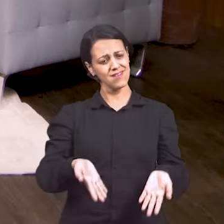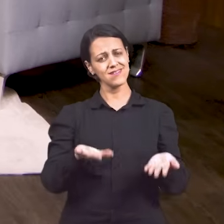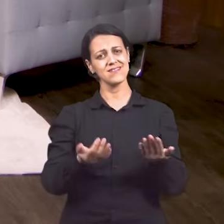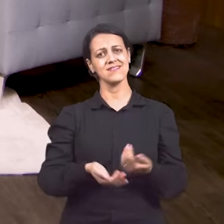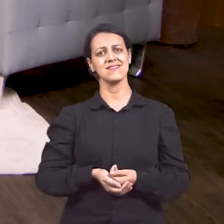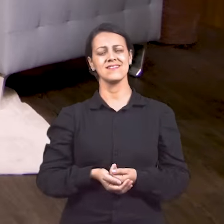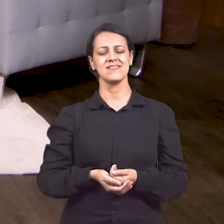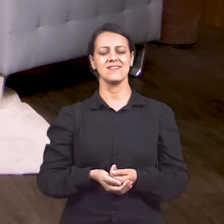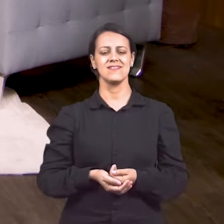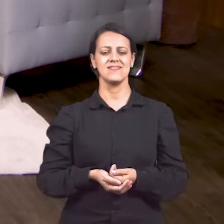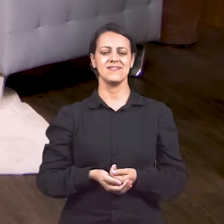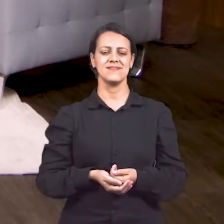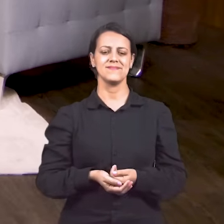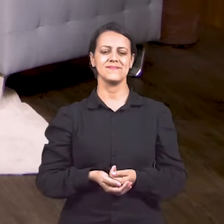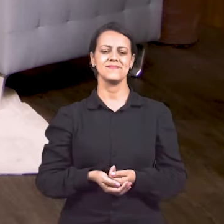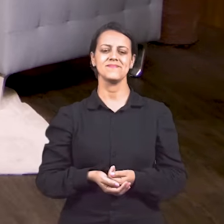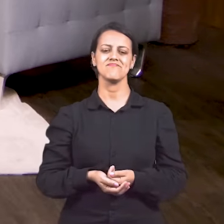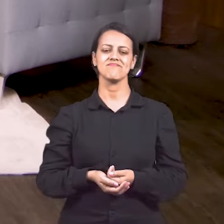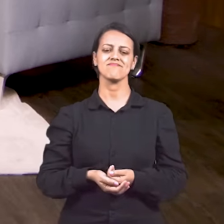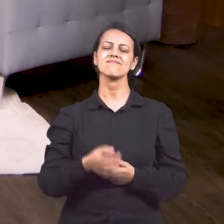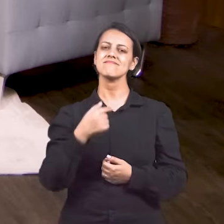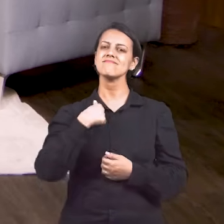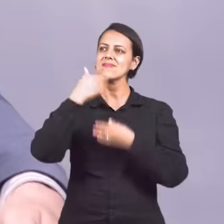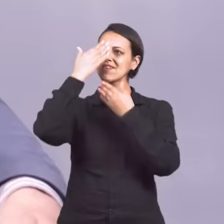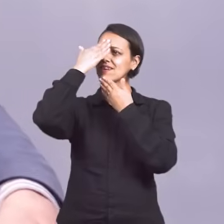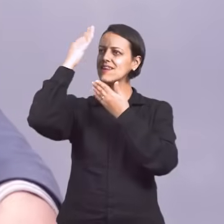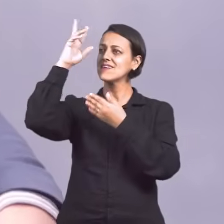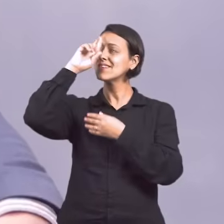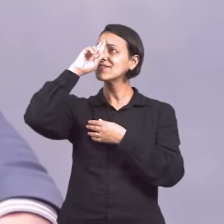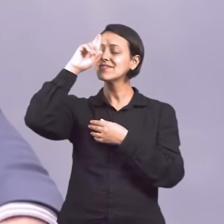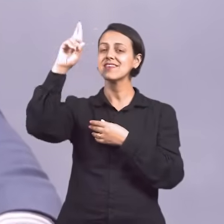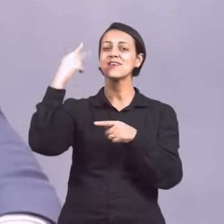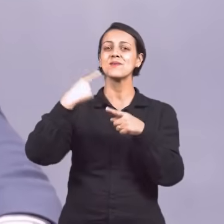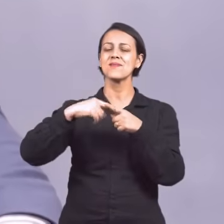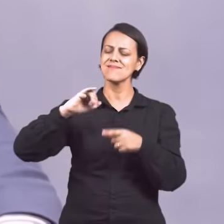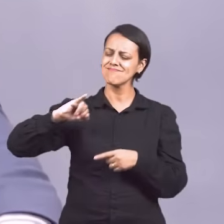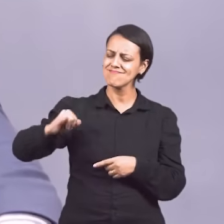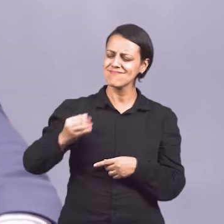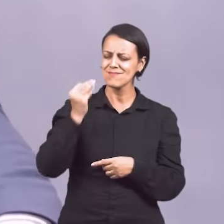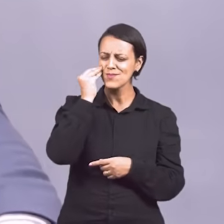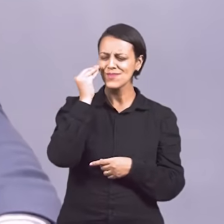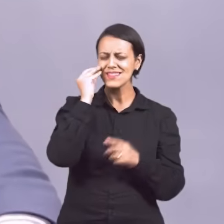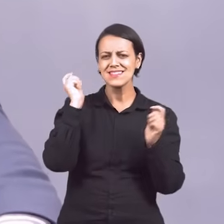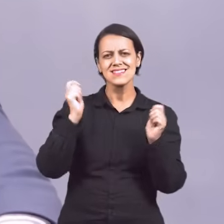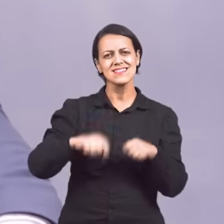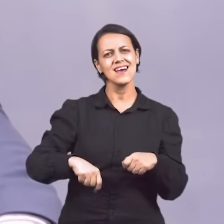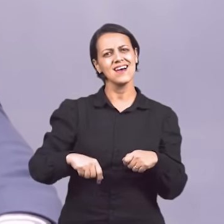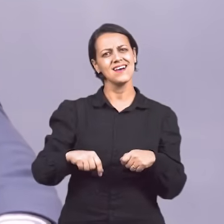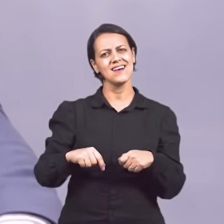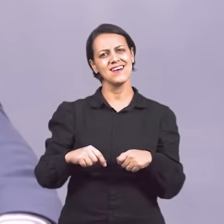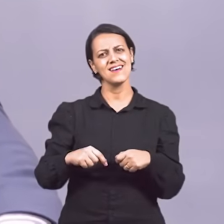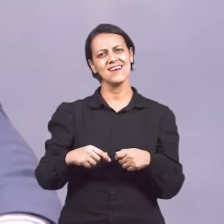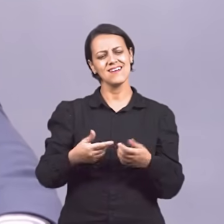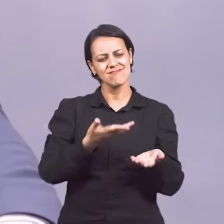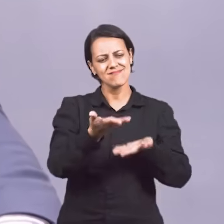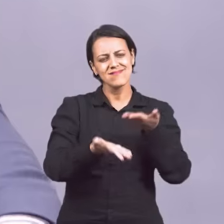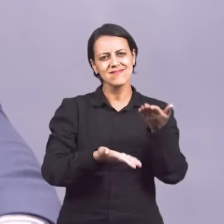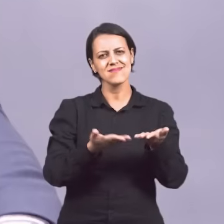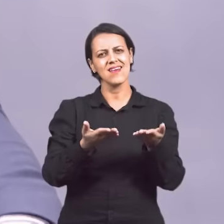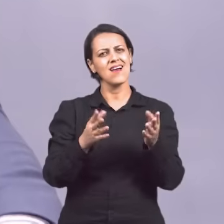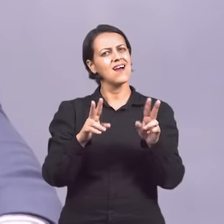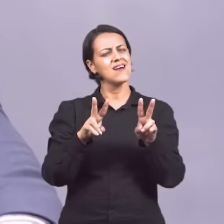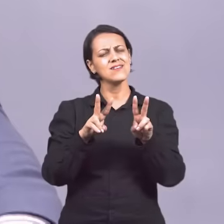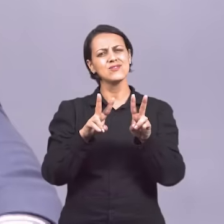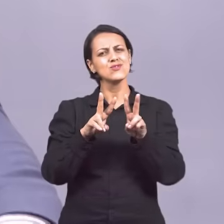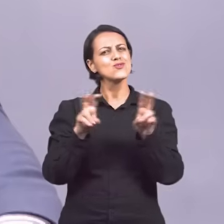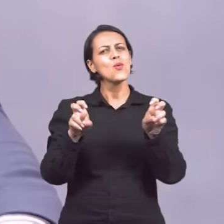da sua igreja ali de Araçás 2. Glória a Deus. Eu glorifico ao Senhor pela oportunidade de estar, né, tratando de